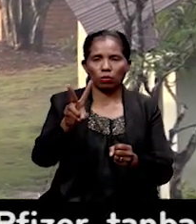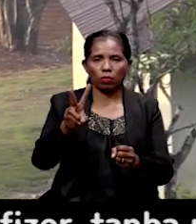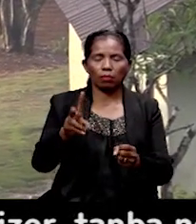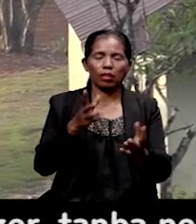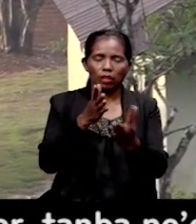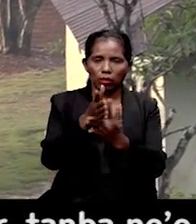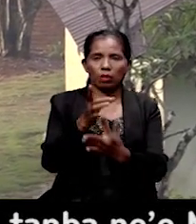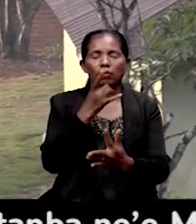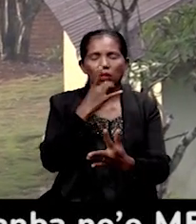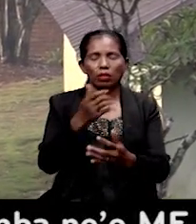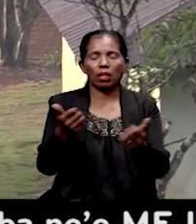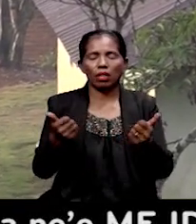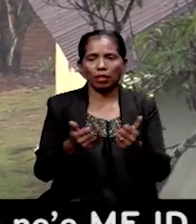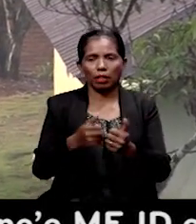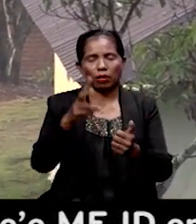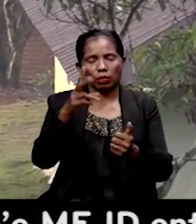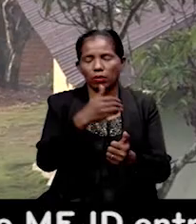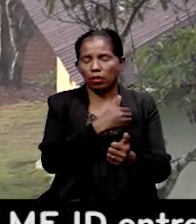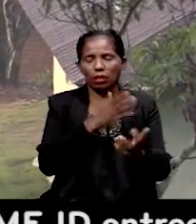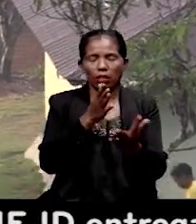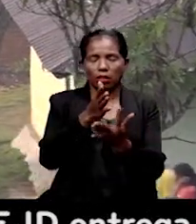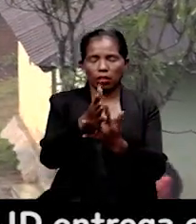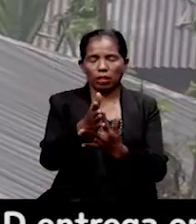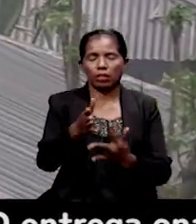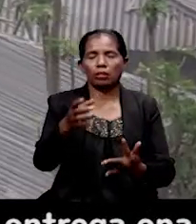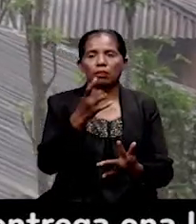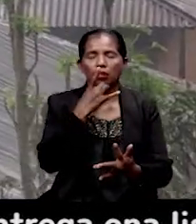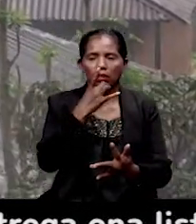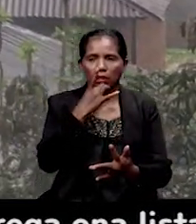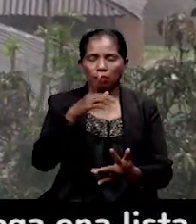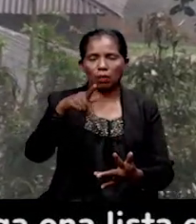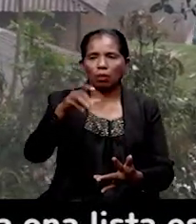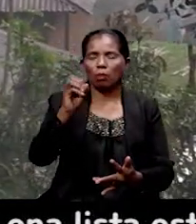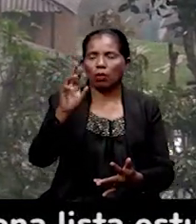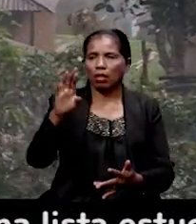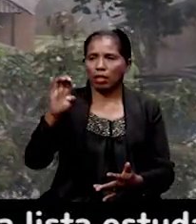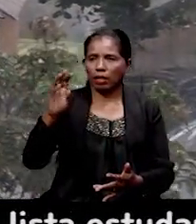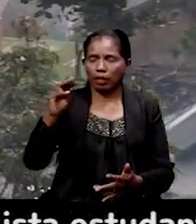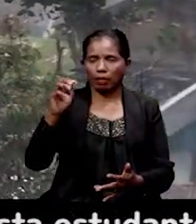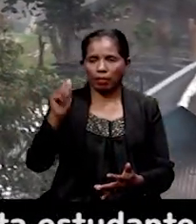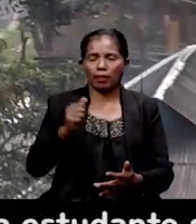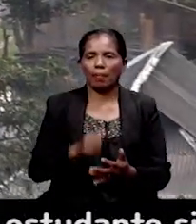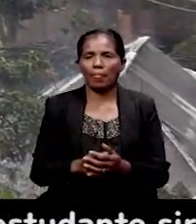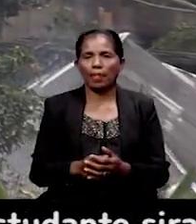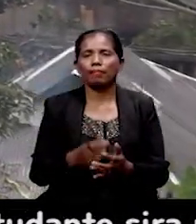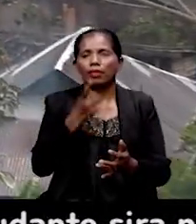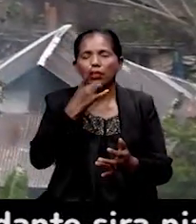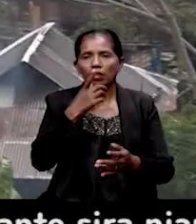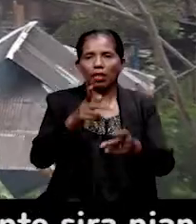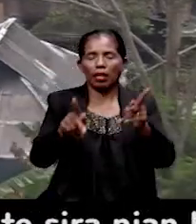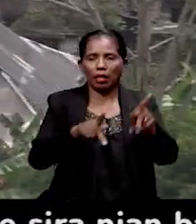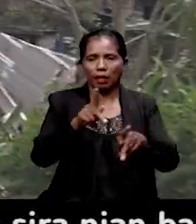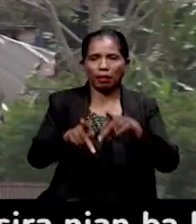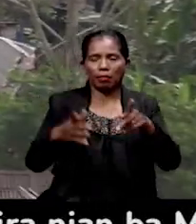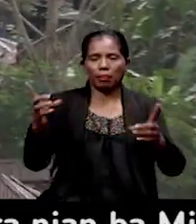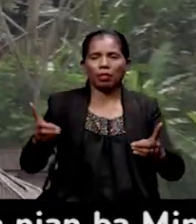no aldeia rua nebe sidau kasesa beletricidade mak, apirado no poerema. Além de eletricidade, comunidade de Suco Refere Mons